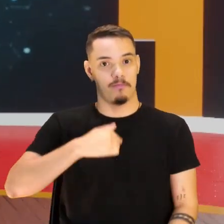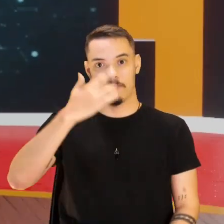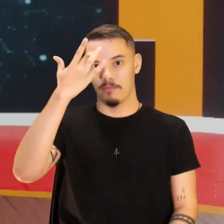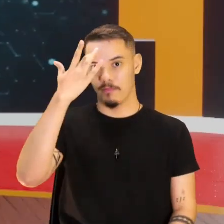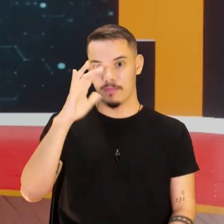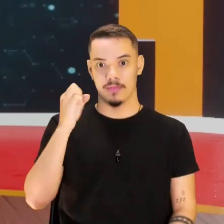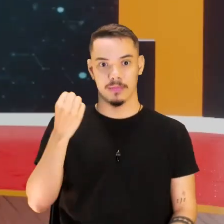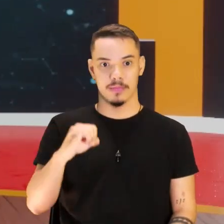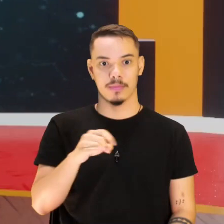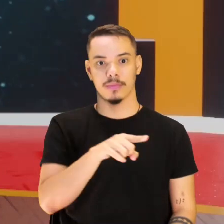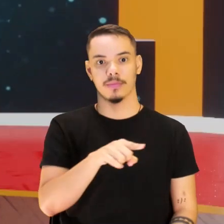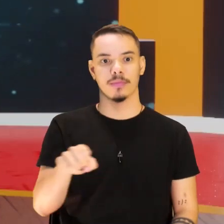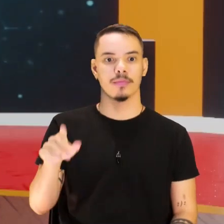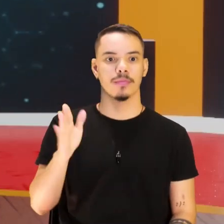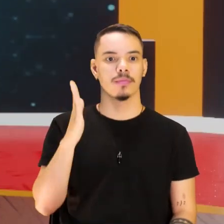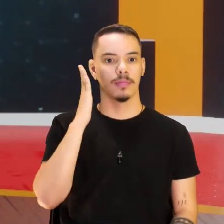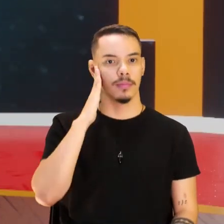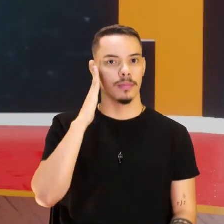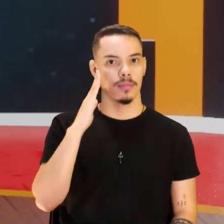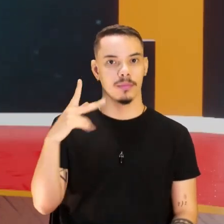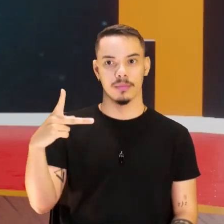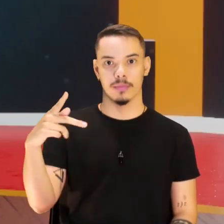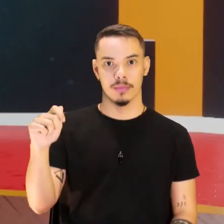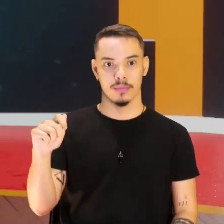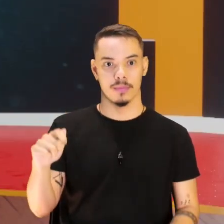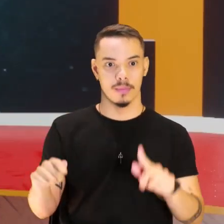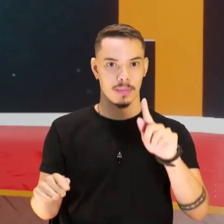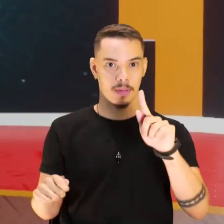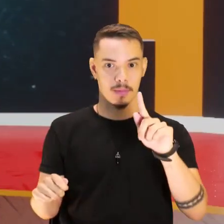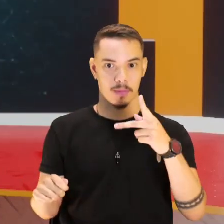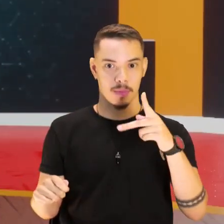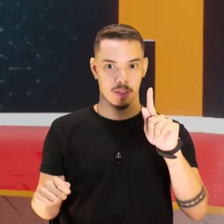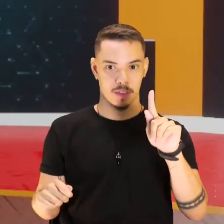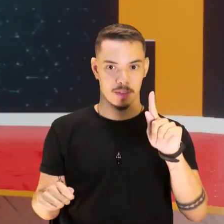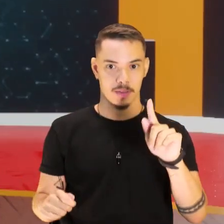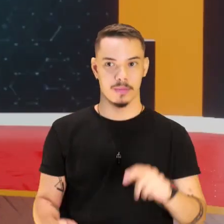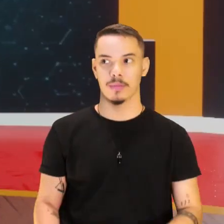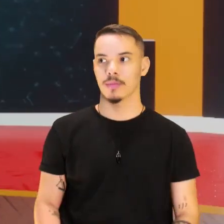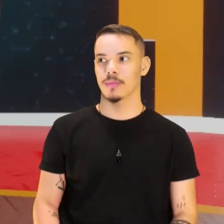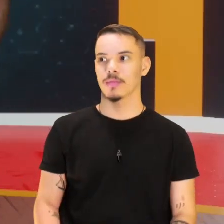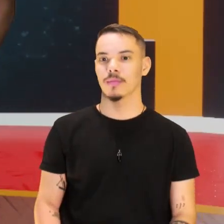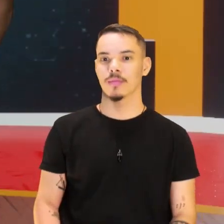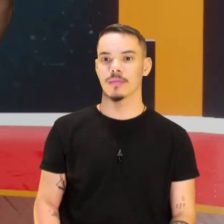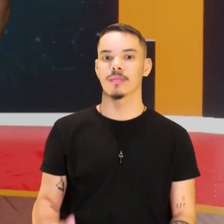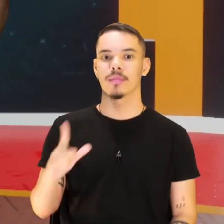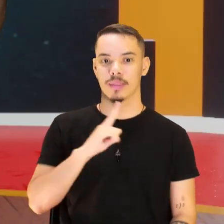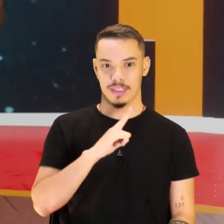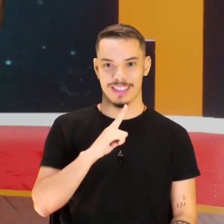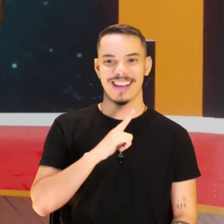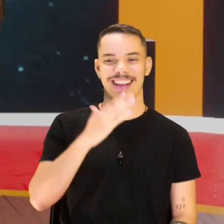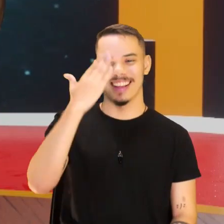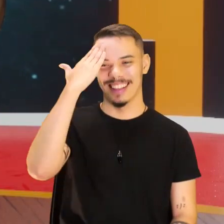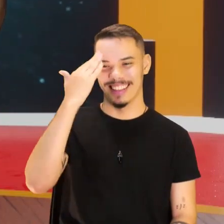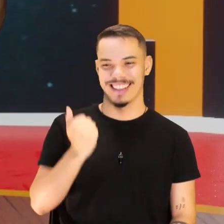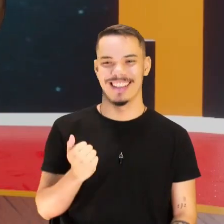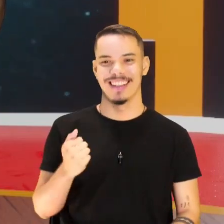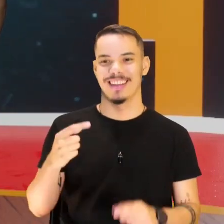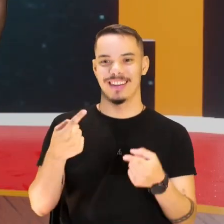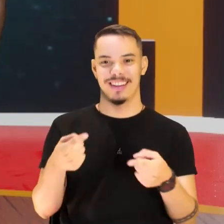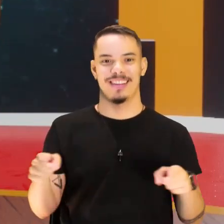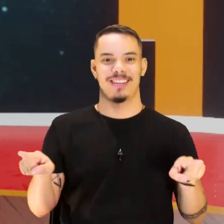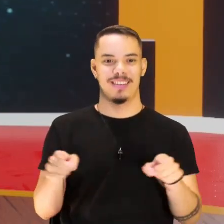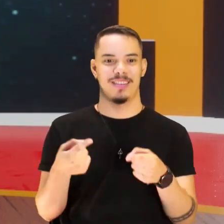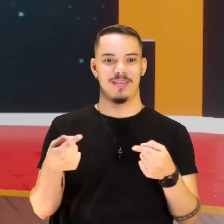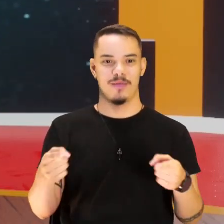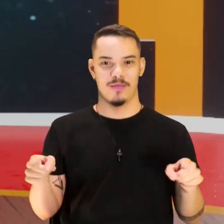ao ouvido de vocês uma tal de PA e PG. Já ouviram falar sobre isso? Eu sei que tem uma música. Tem mesmo. Eu sei